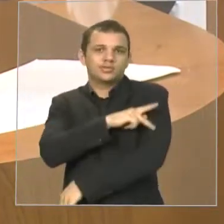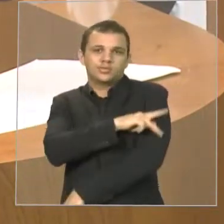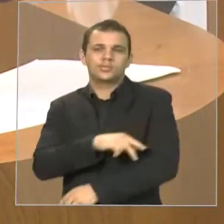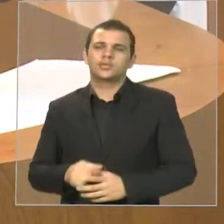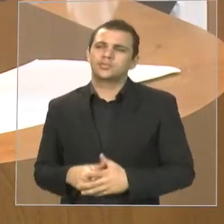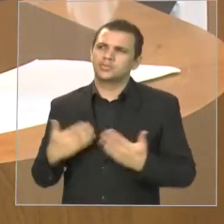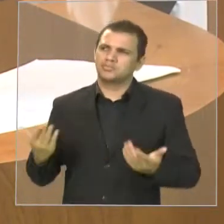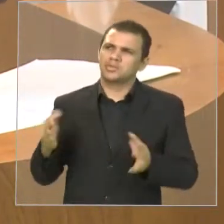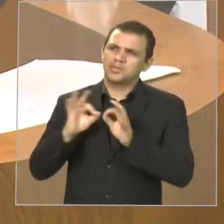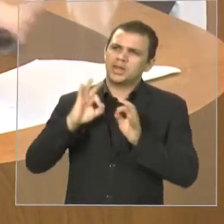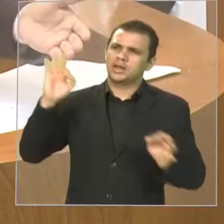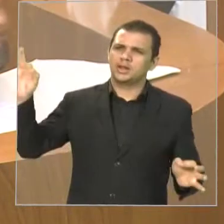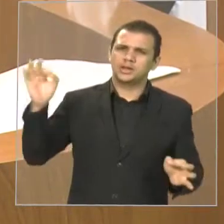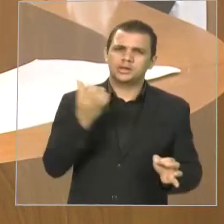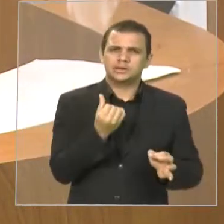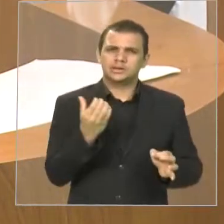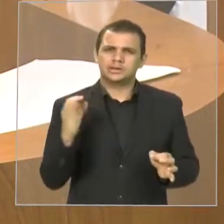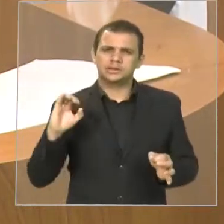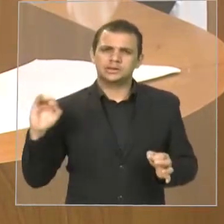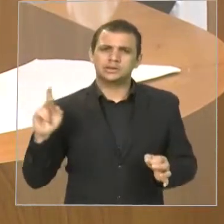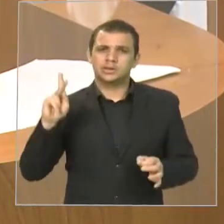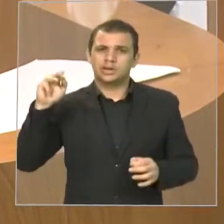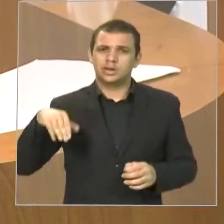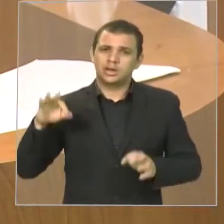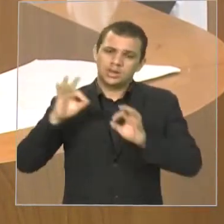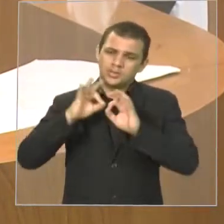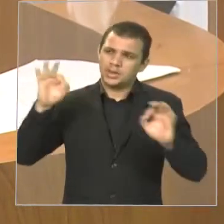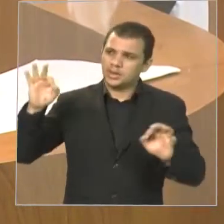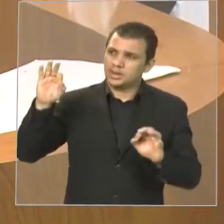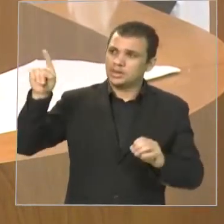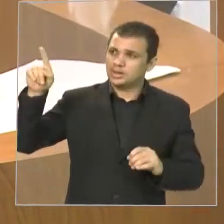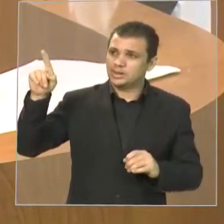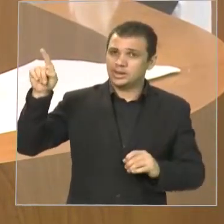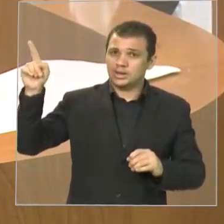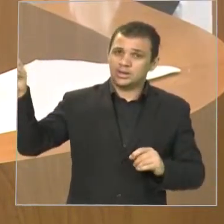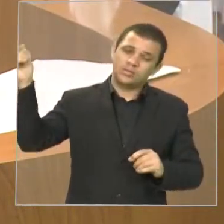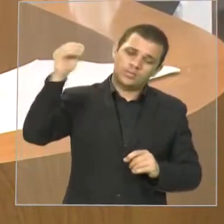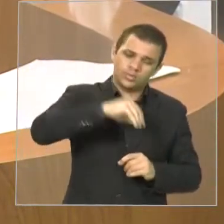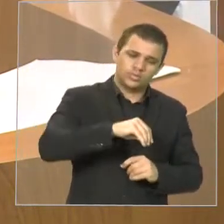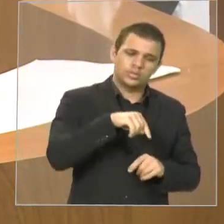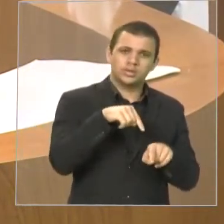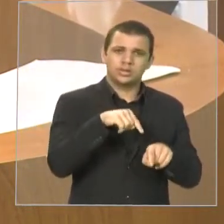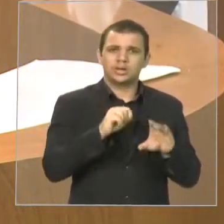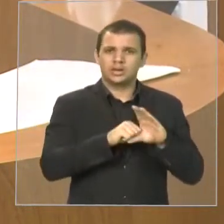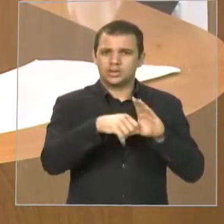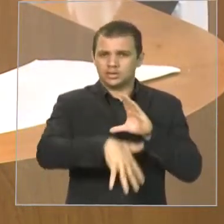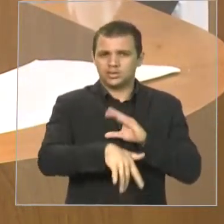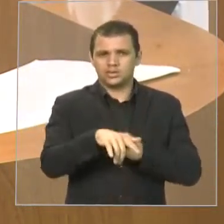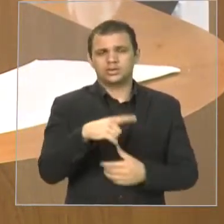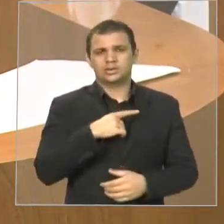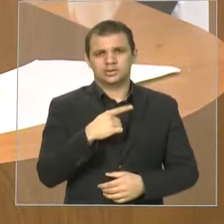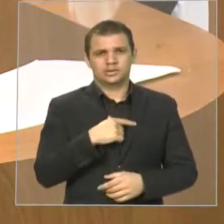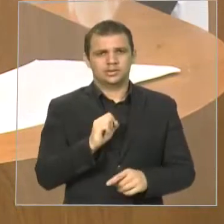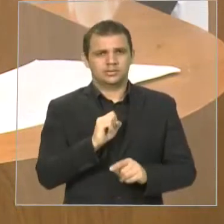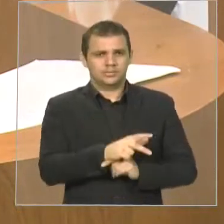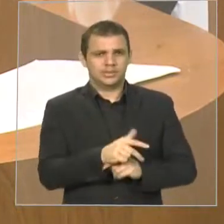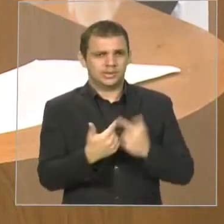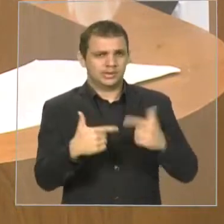600 quilômetros, para ganhar um salário baixo na cidade de Carolina? Seria um seletivo camarada?